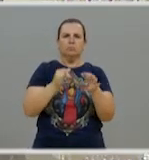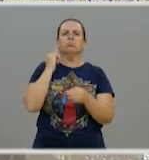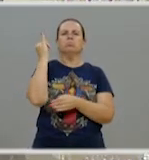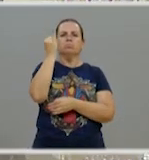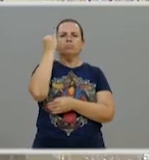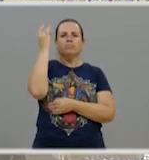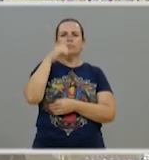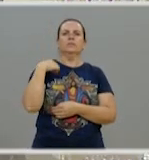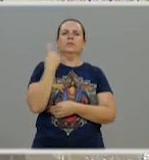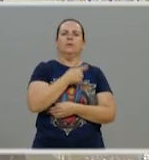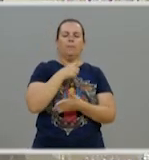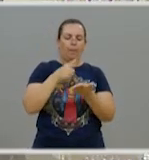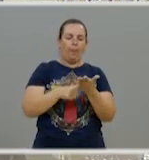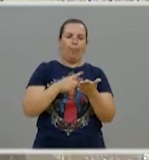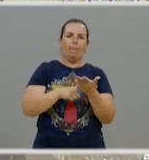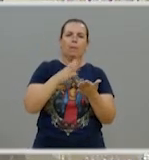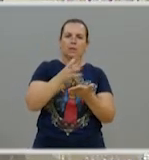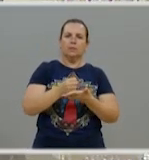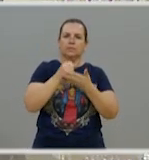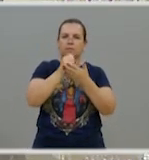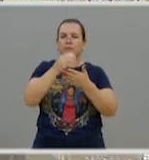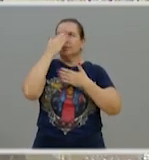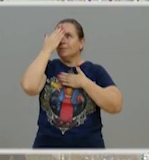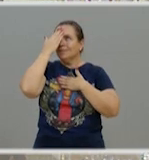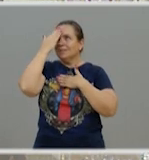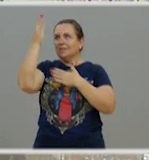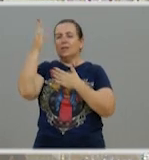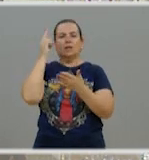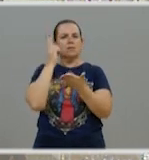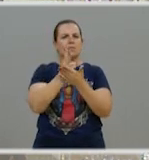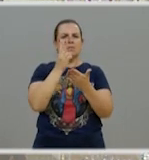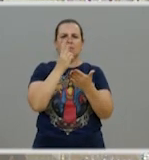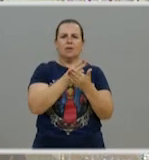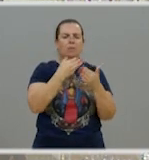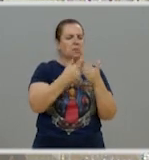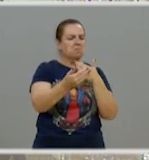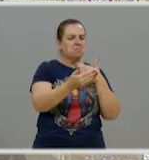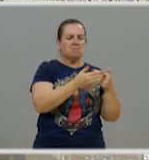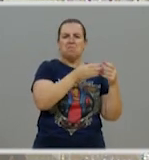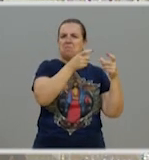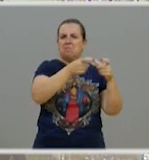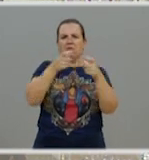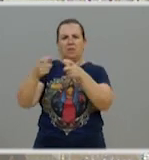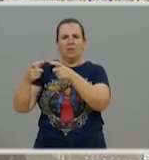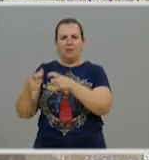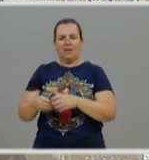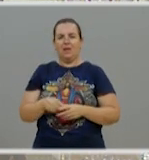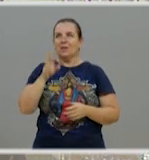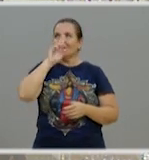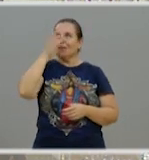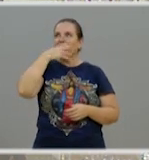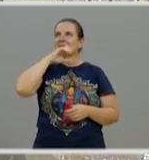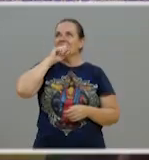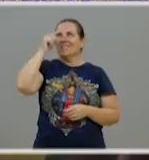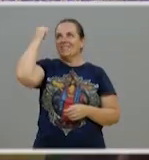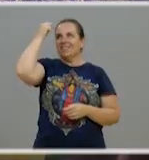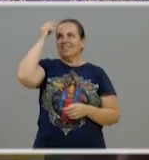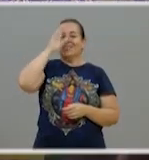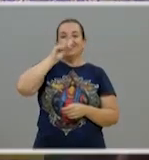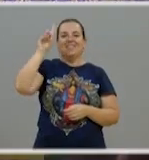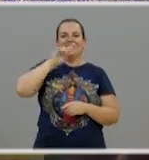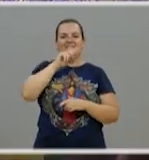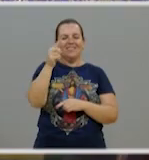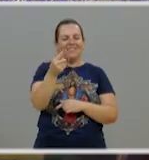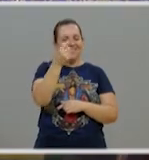e necessário. É nosso dever e salvação dar-vos graças sempre em todo lugar. Senhor Pai Santo,